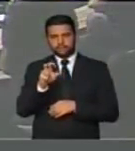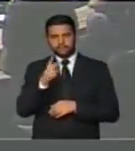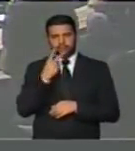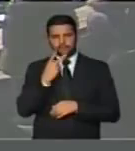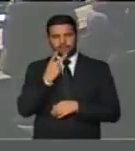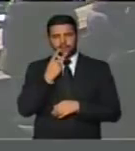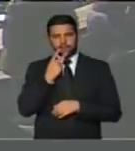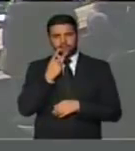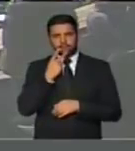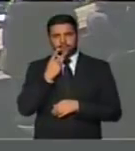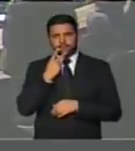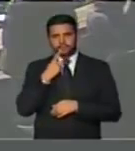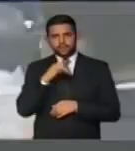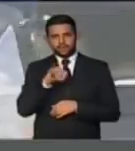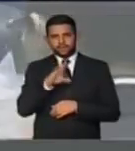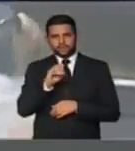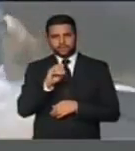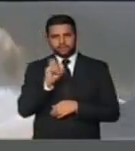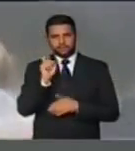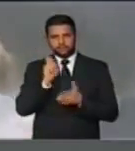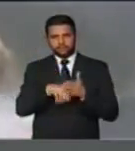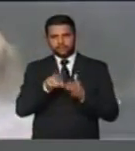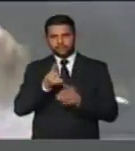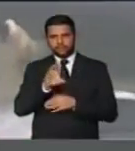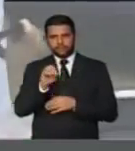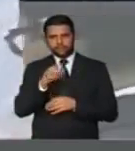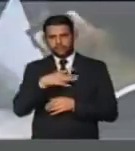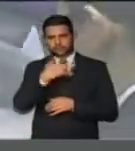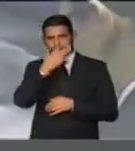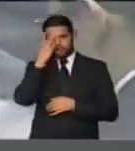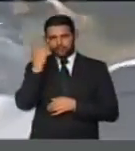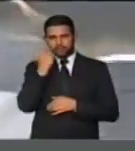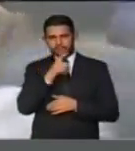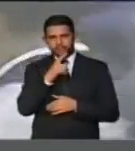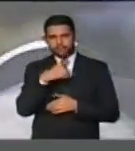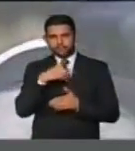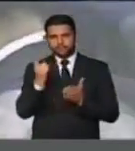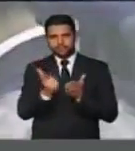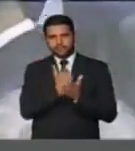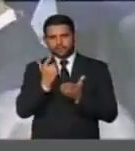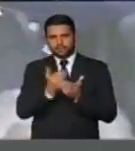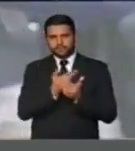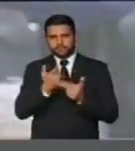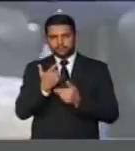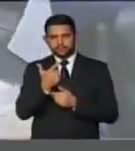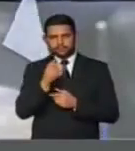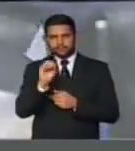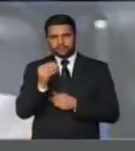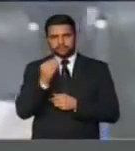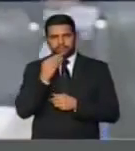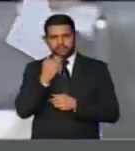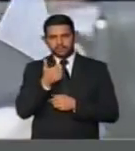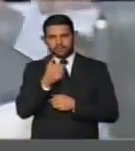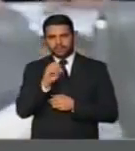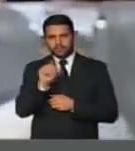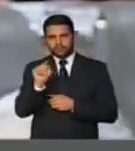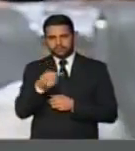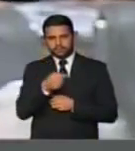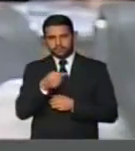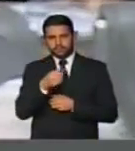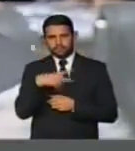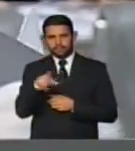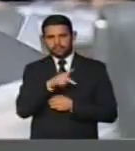que trata da isenção do imposto de renda para aquisição de livros de 2 milhões e 300